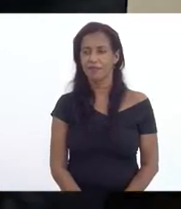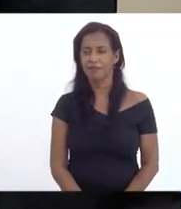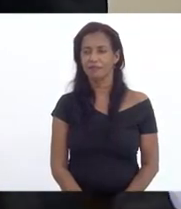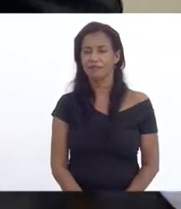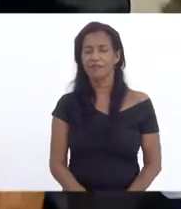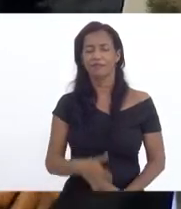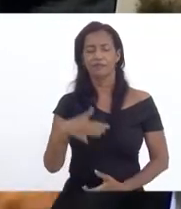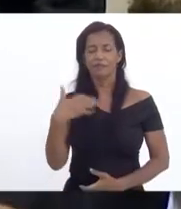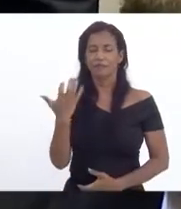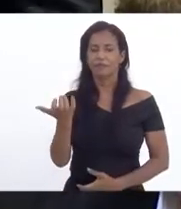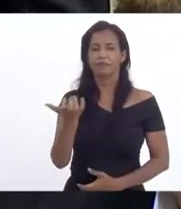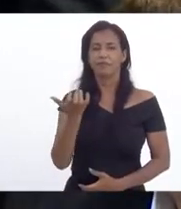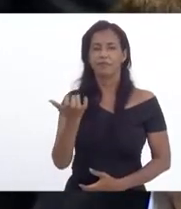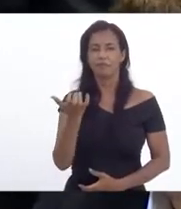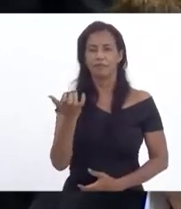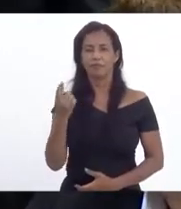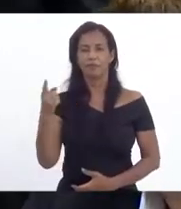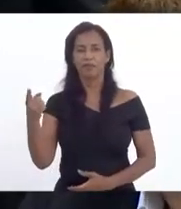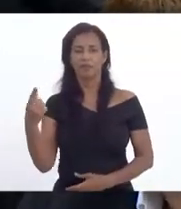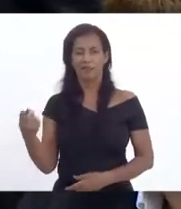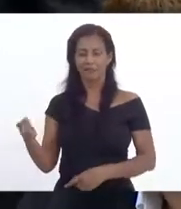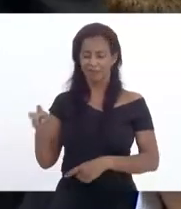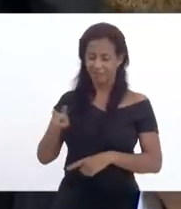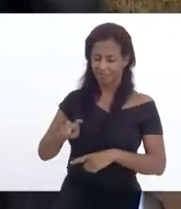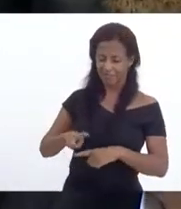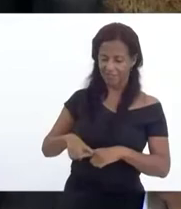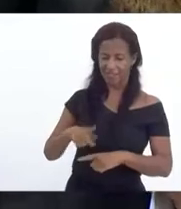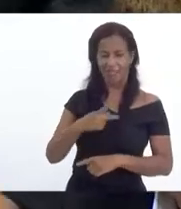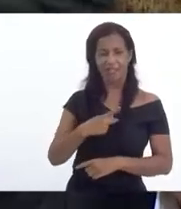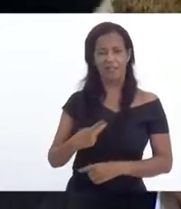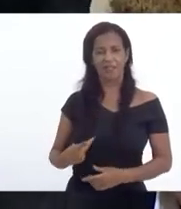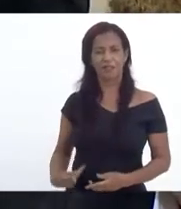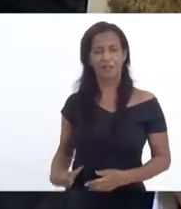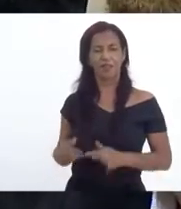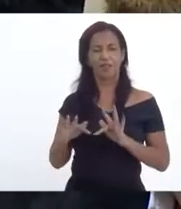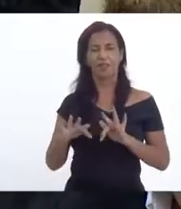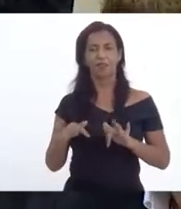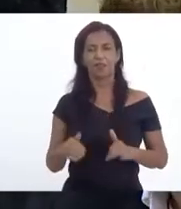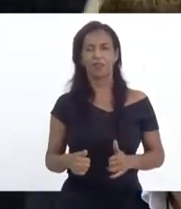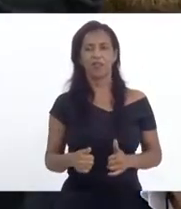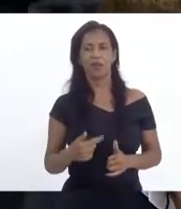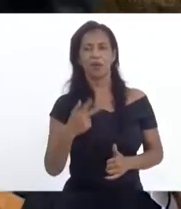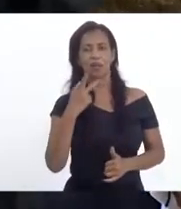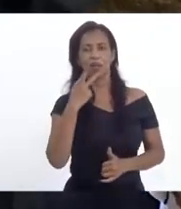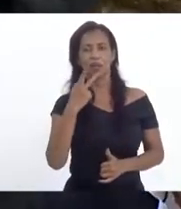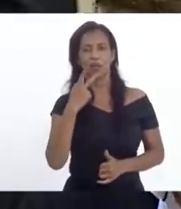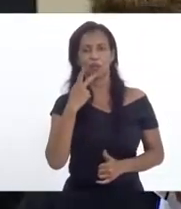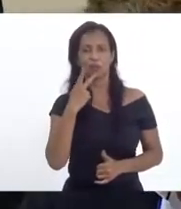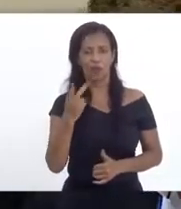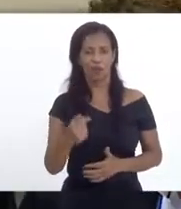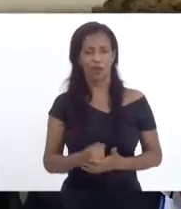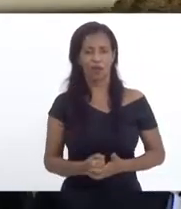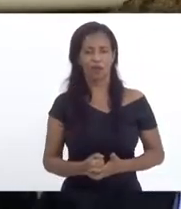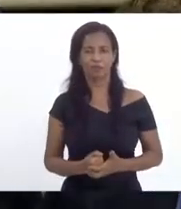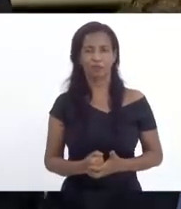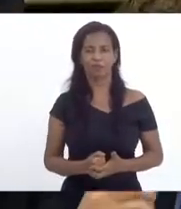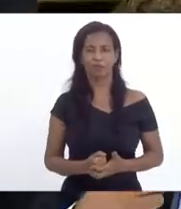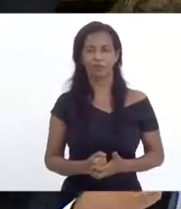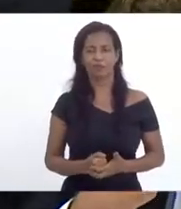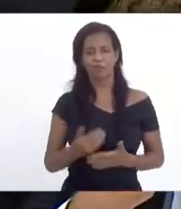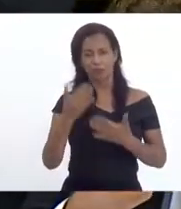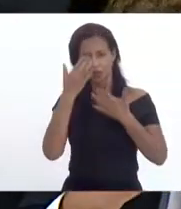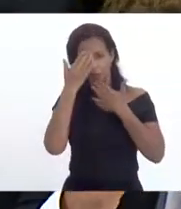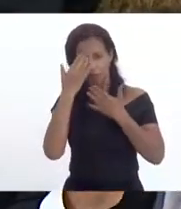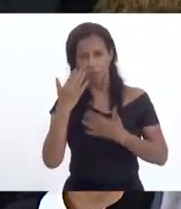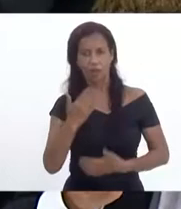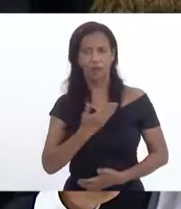Quero que ele ocupe aqui a presidência dos trabalhos para fazer aqui o encerramento, depois eu falo e o nosso Raul também despede. Obrigado, meu